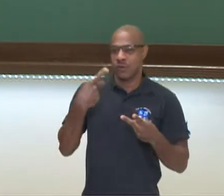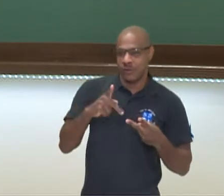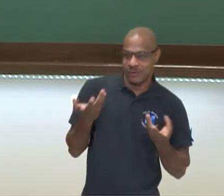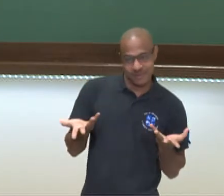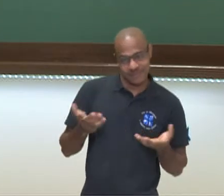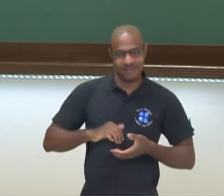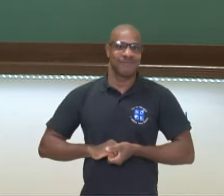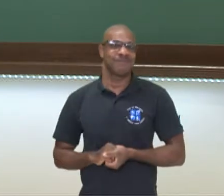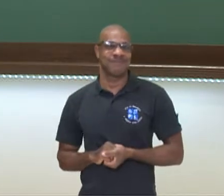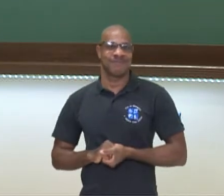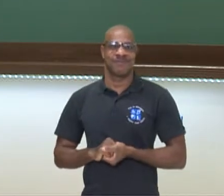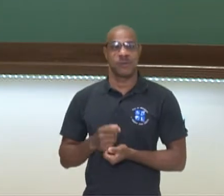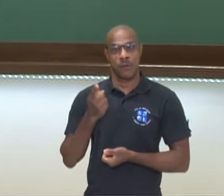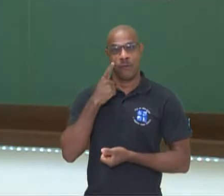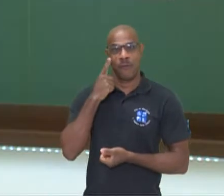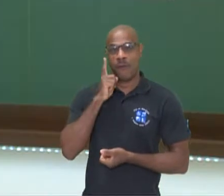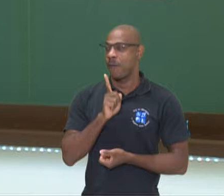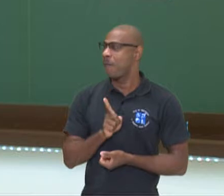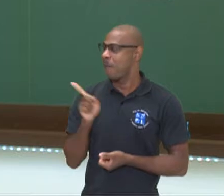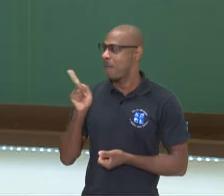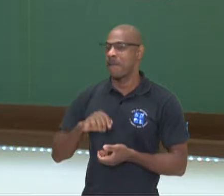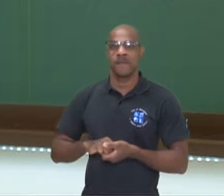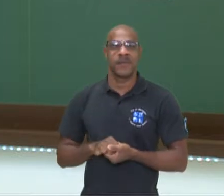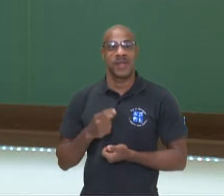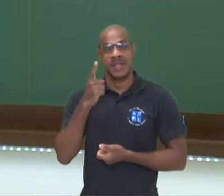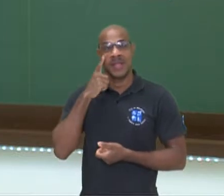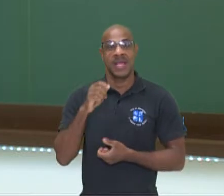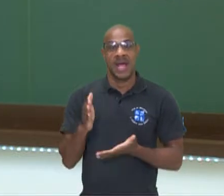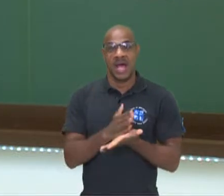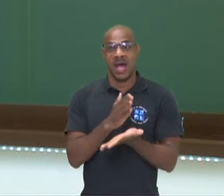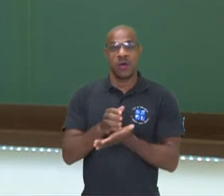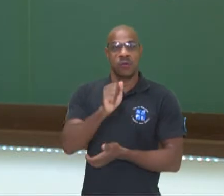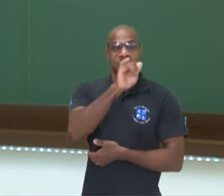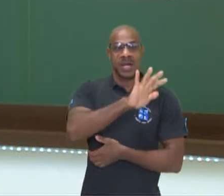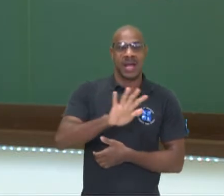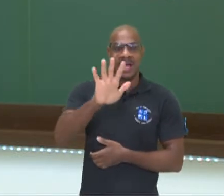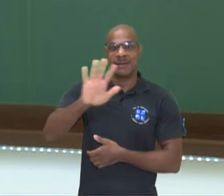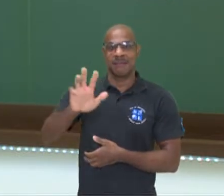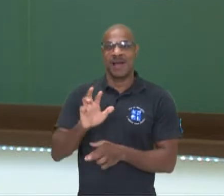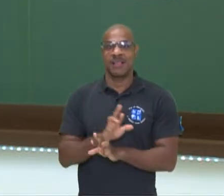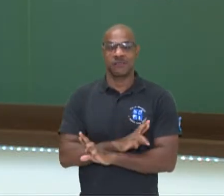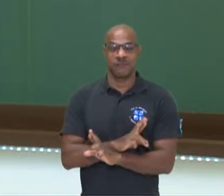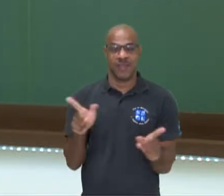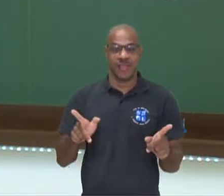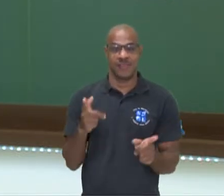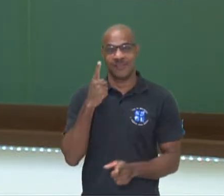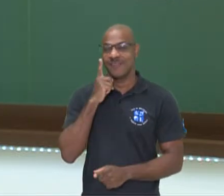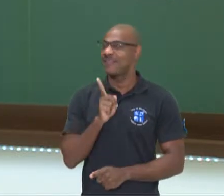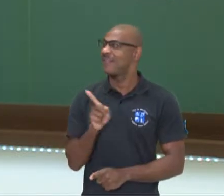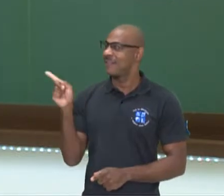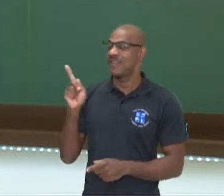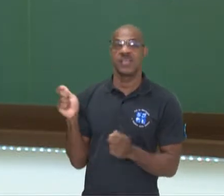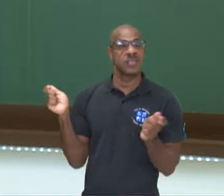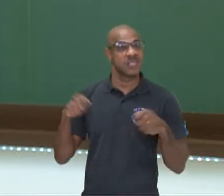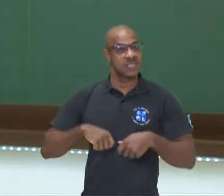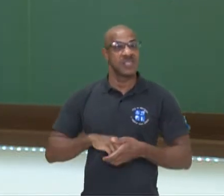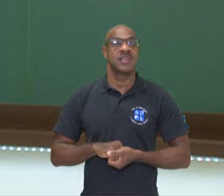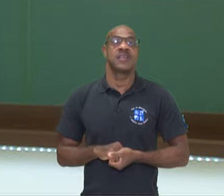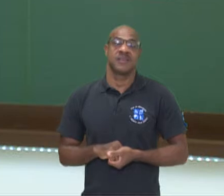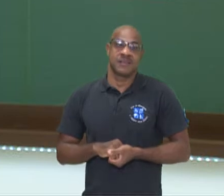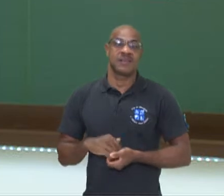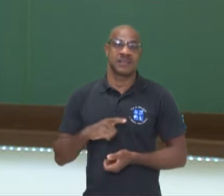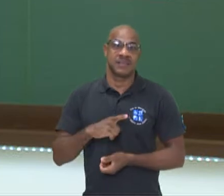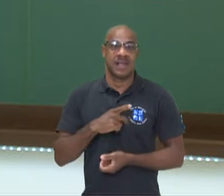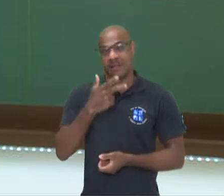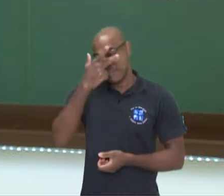questão? Olha lá, ó. Aqui eu tenho algumas imagens de alguns animais exóticos que sim, comprando de